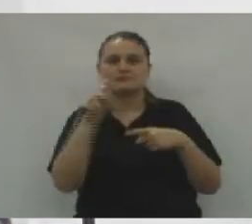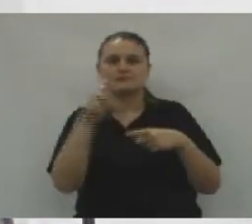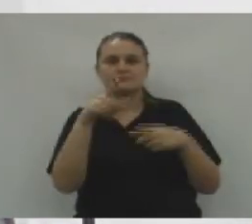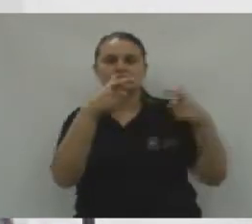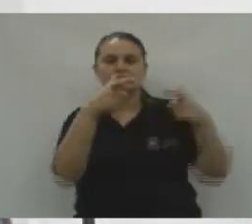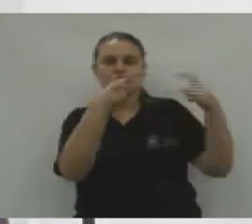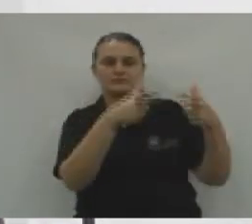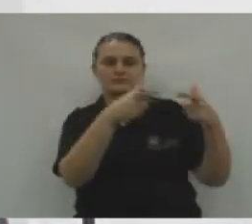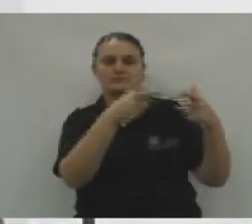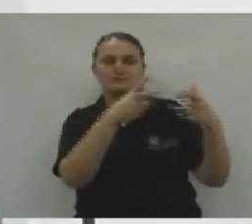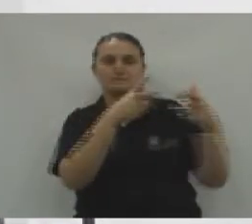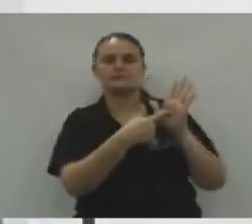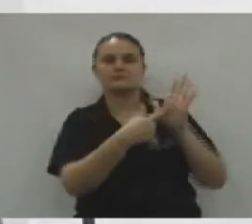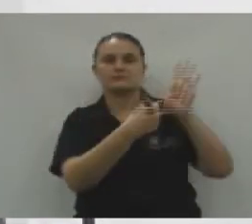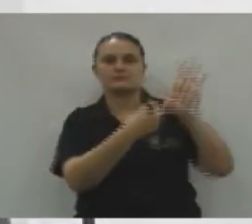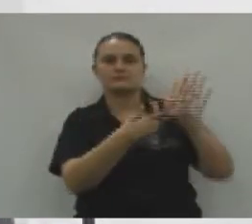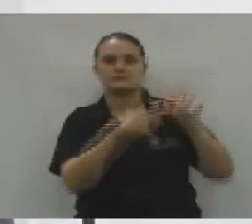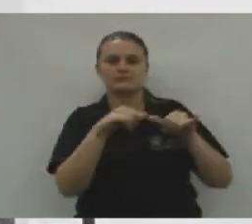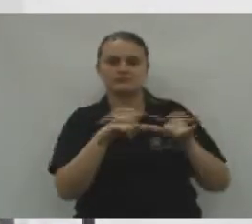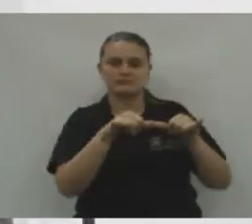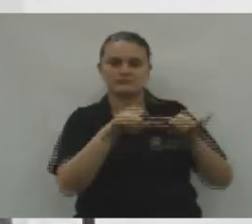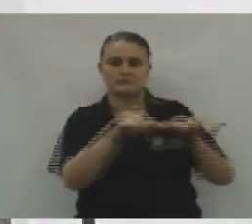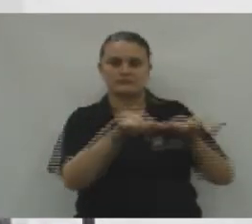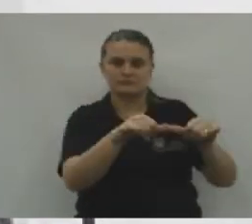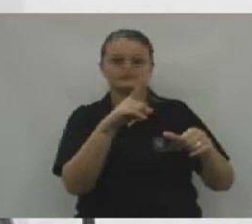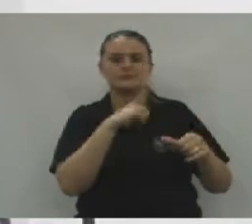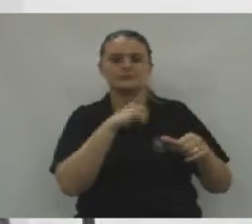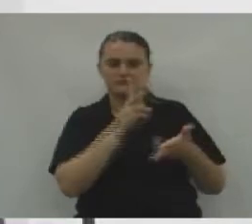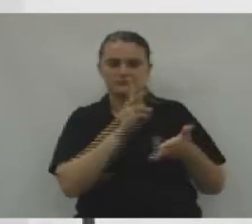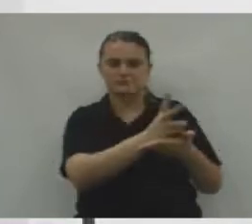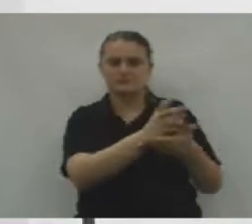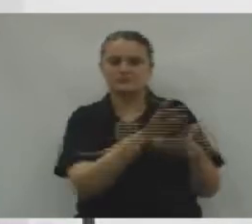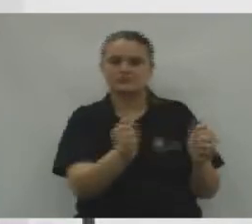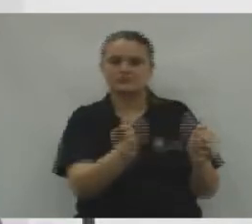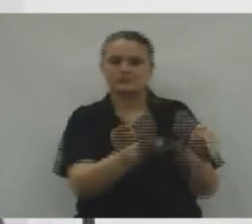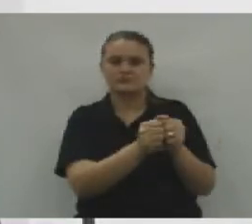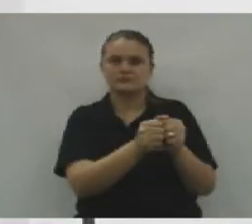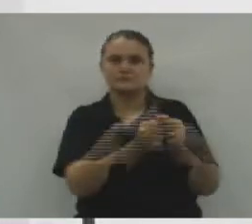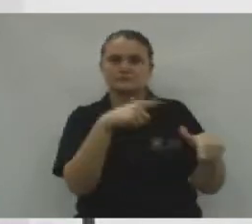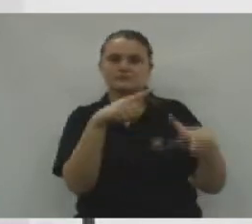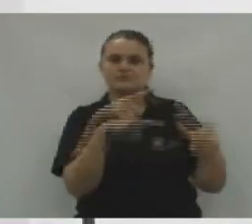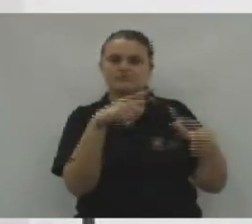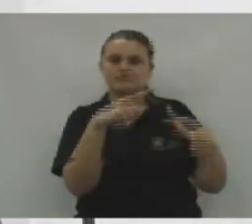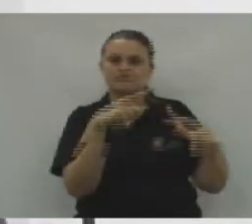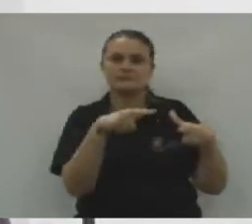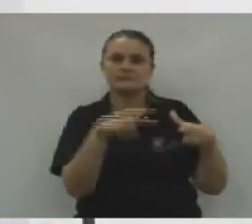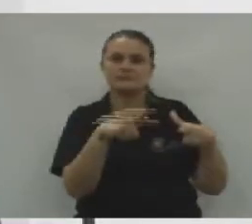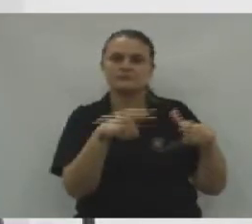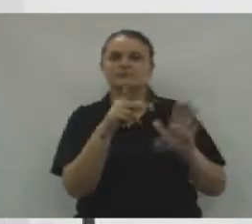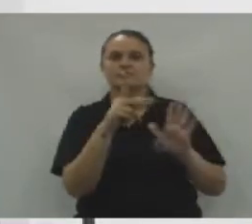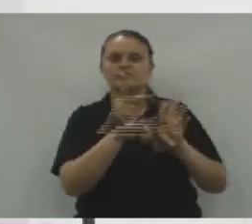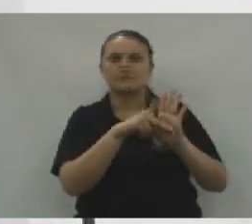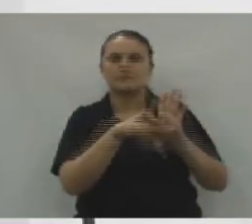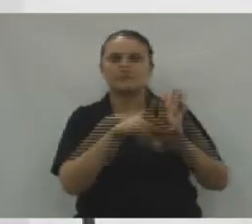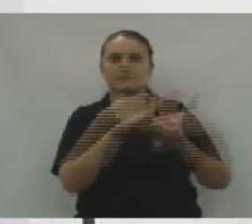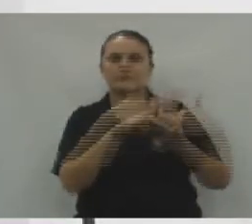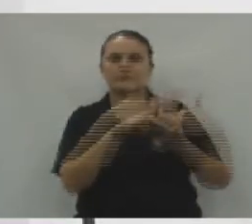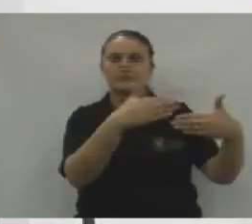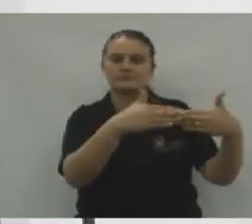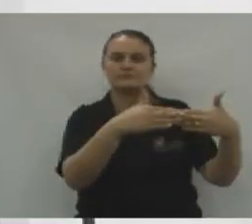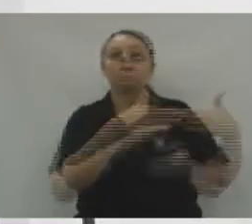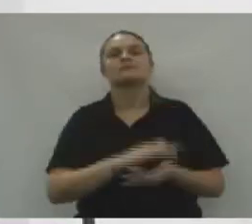representam os supermercados, então eles estão junto com nós, trabalhando nesse processo.